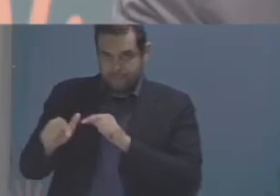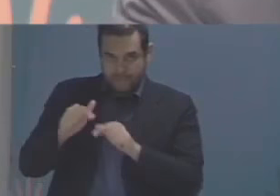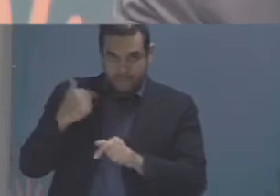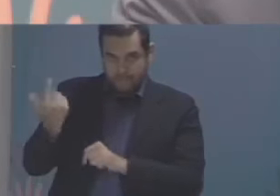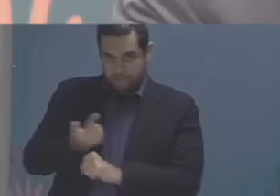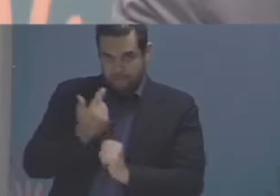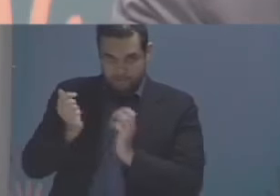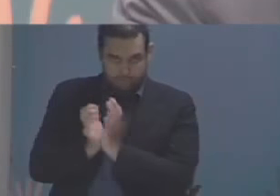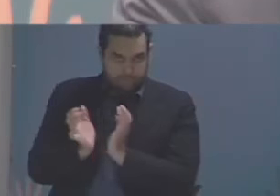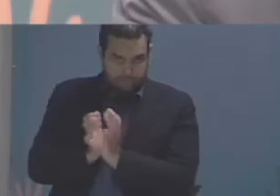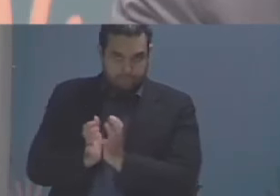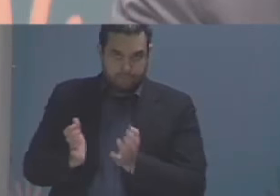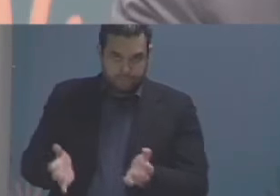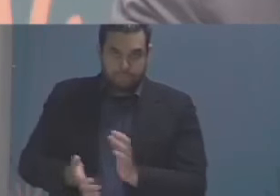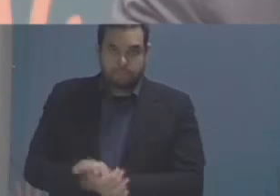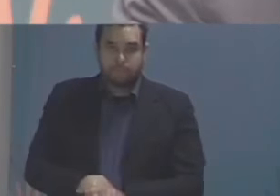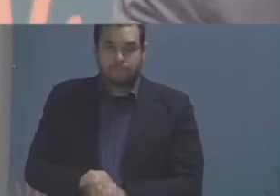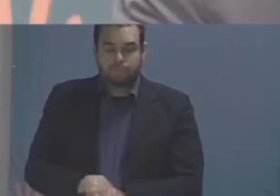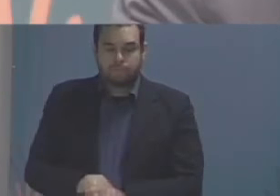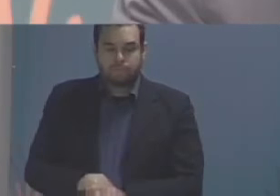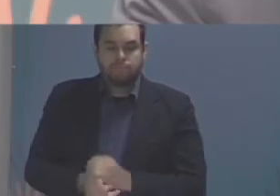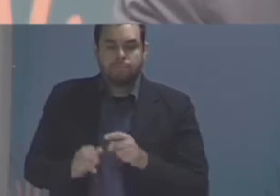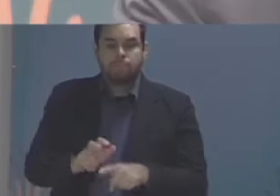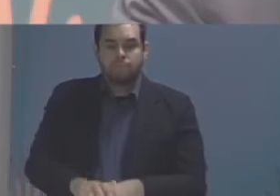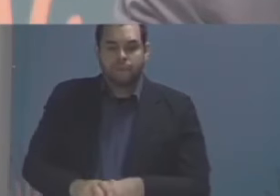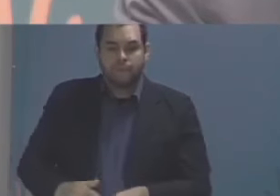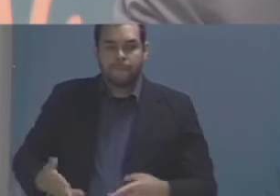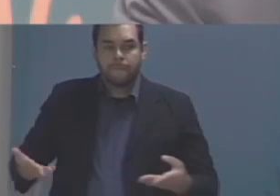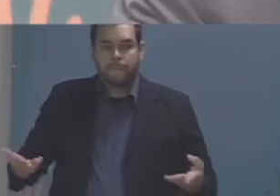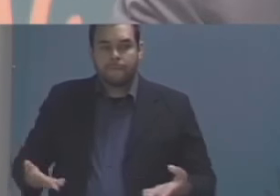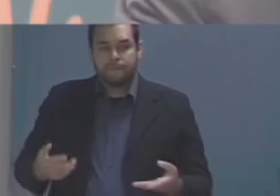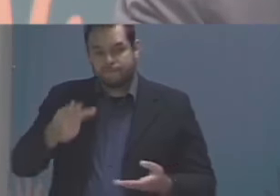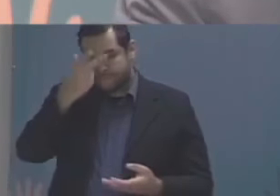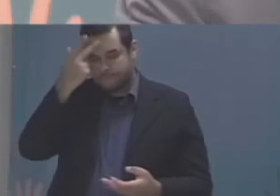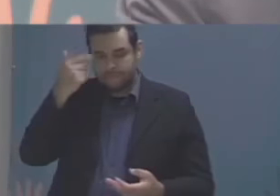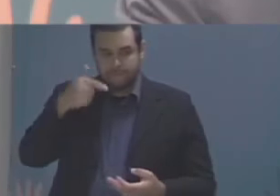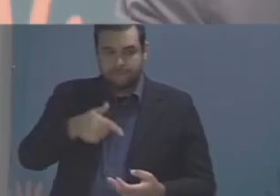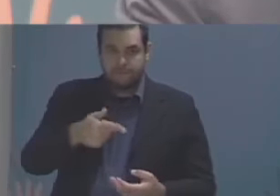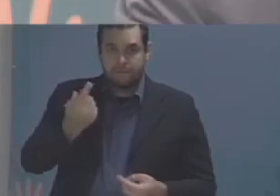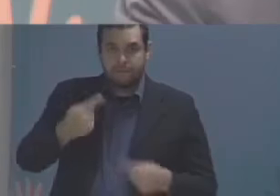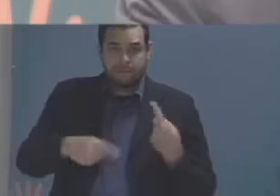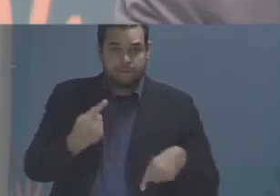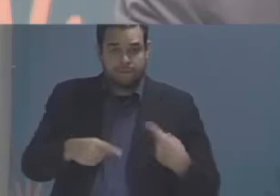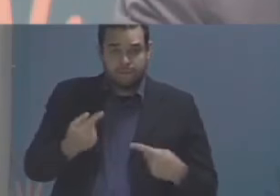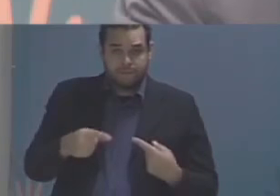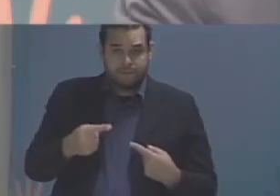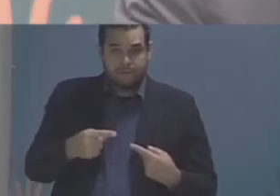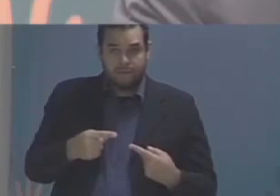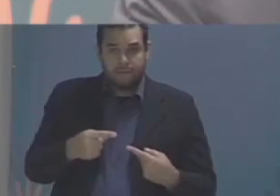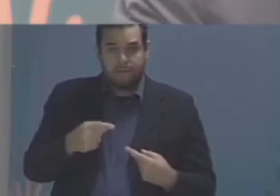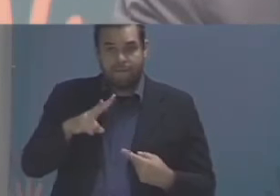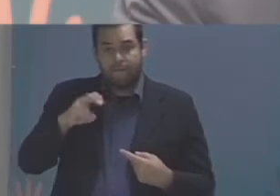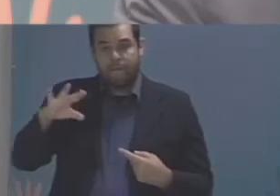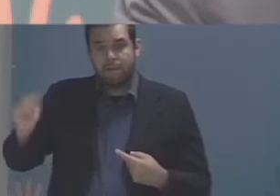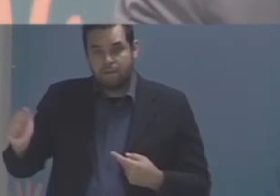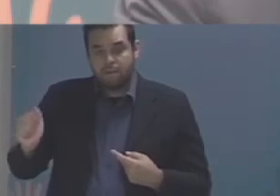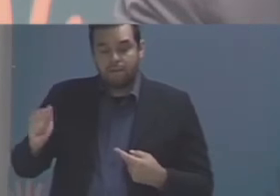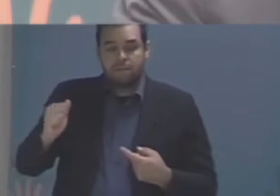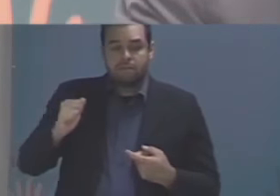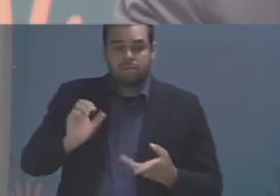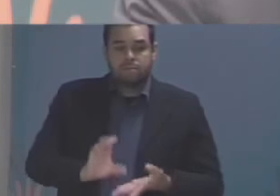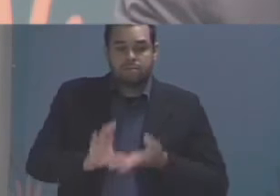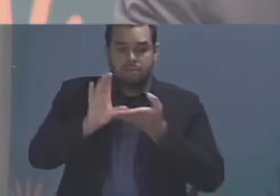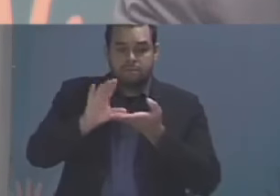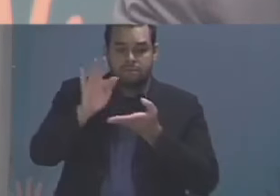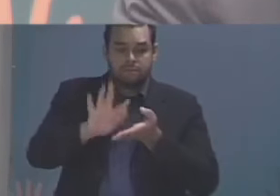nossa categoria. Né? E hoje o candidato está disputando uma vaga para o Conselho Federal de Psicologia.